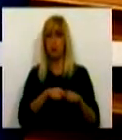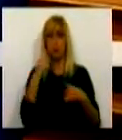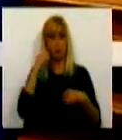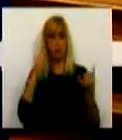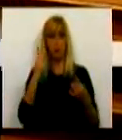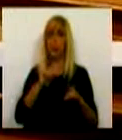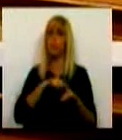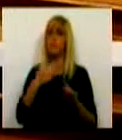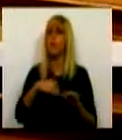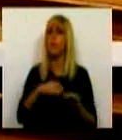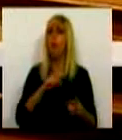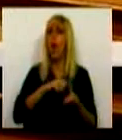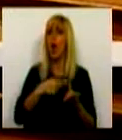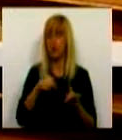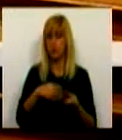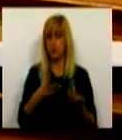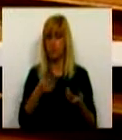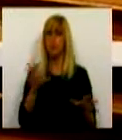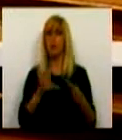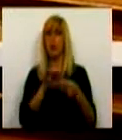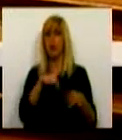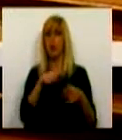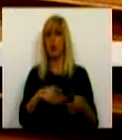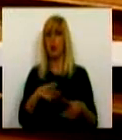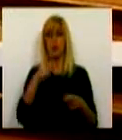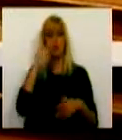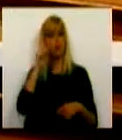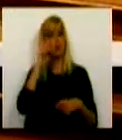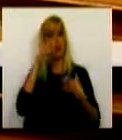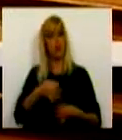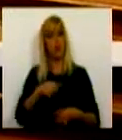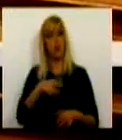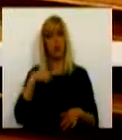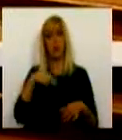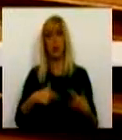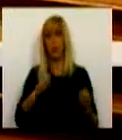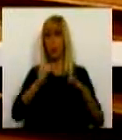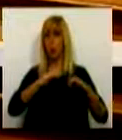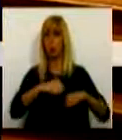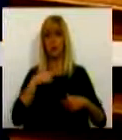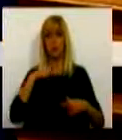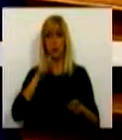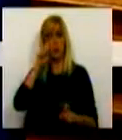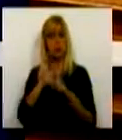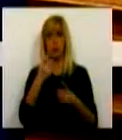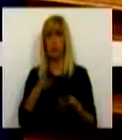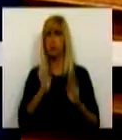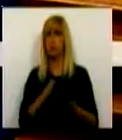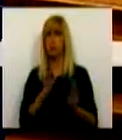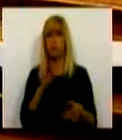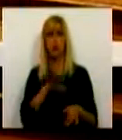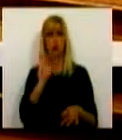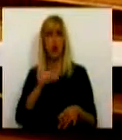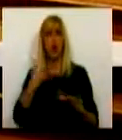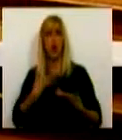anos. E é em torno dela que queremos assegurar ao país os consensos que os portugueses exigem, sem que tenham de escolher entre o presente